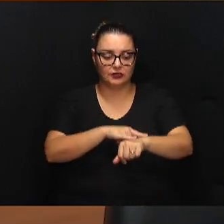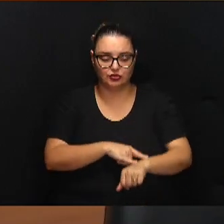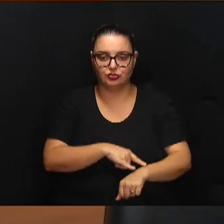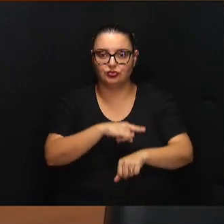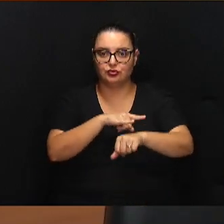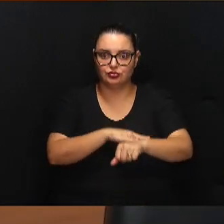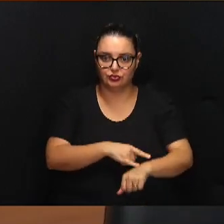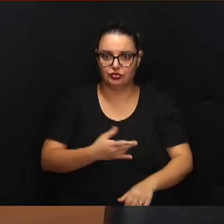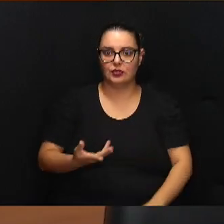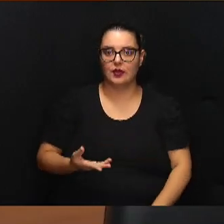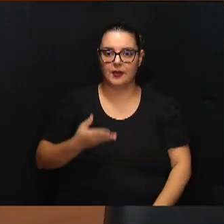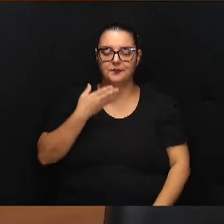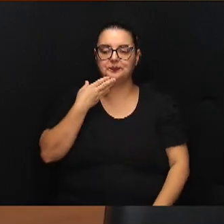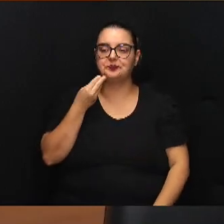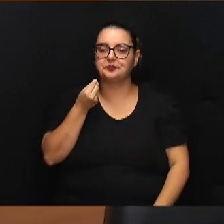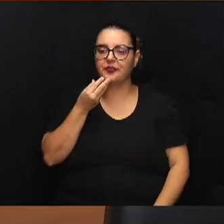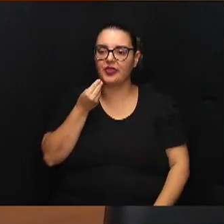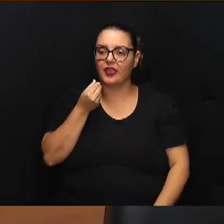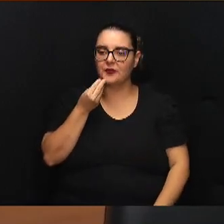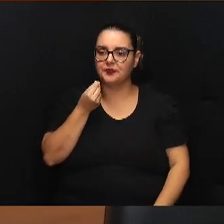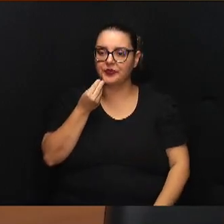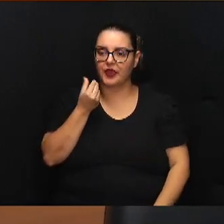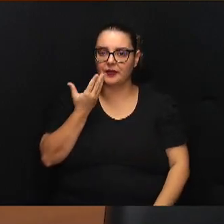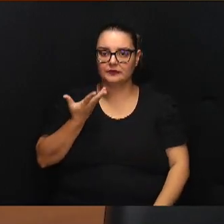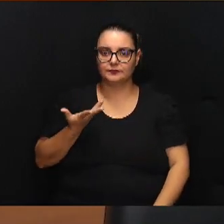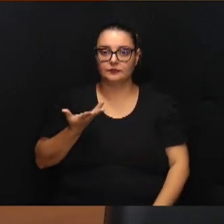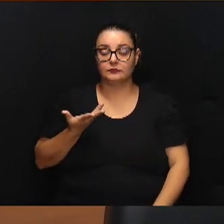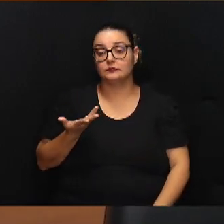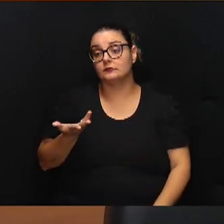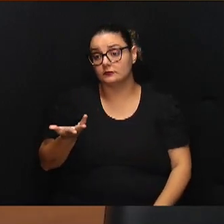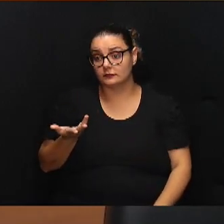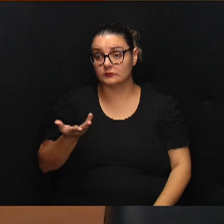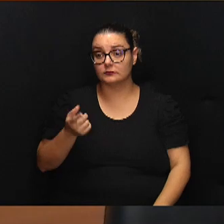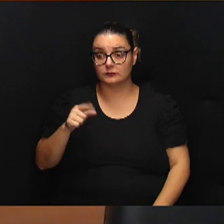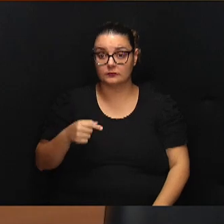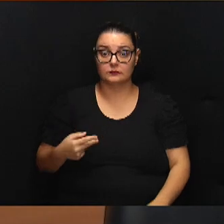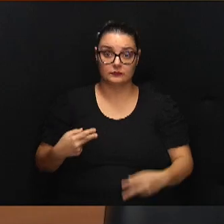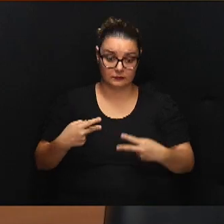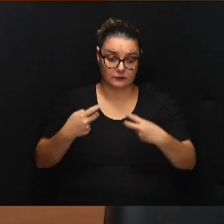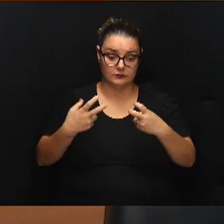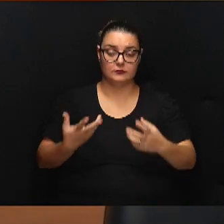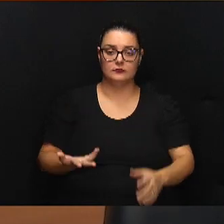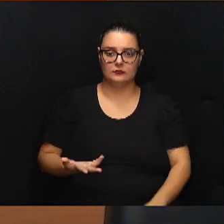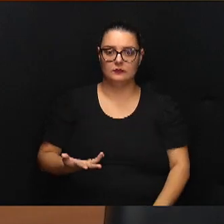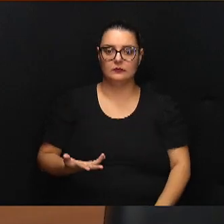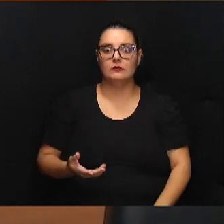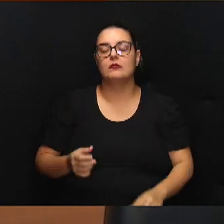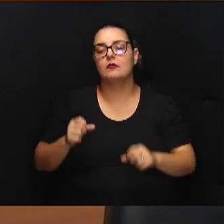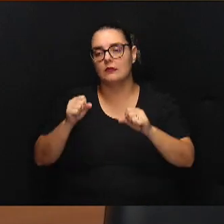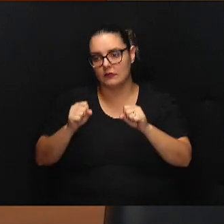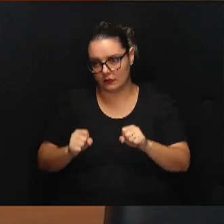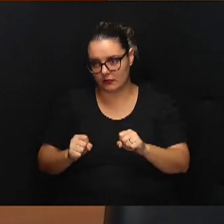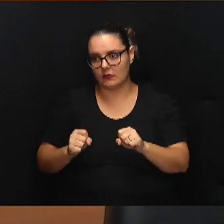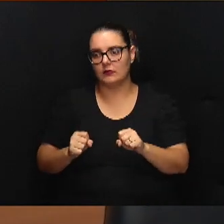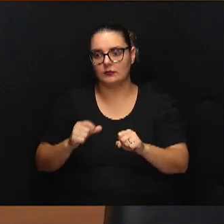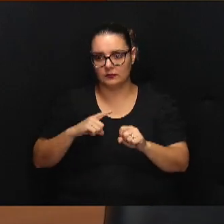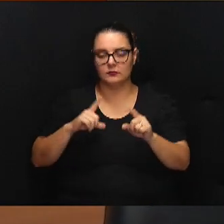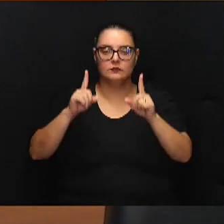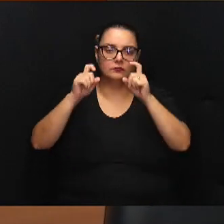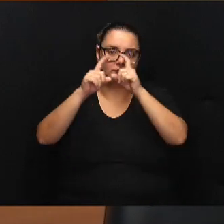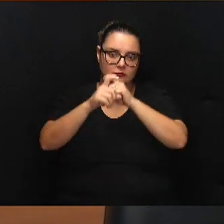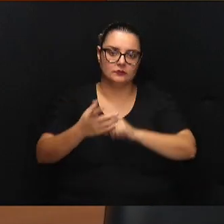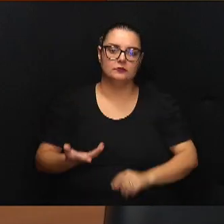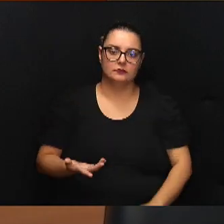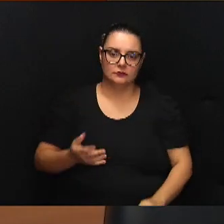né, boca seca, né, mas mesmo que seja reconhecido, a pessoa pode realmente ter dificuldade de ter